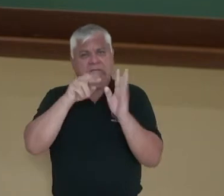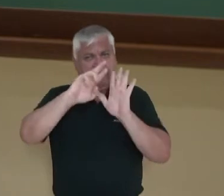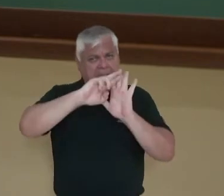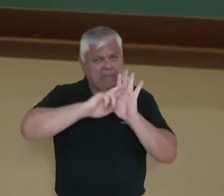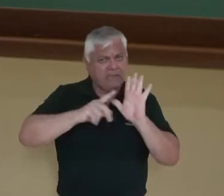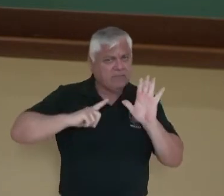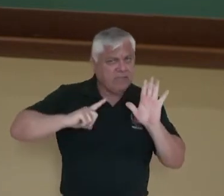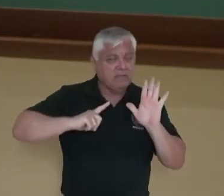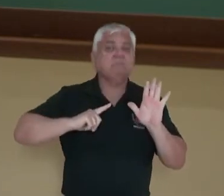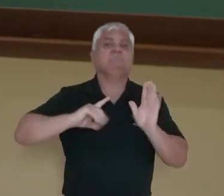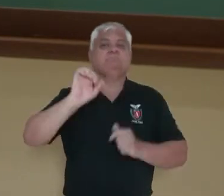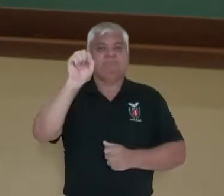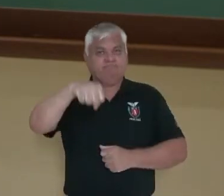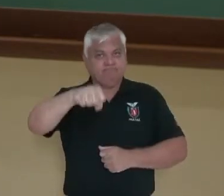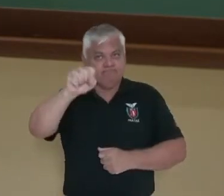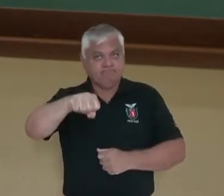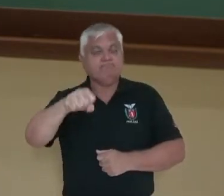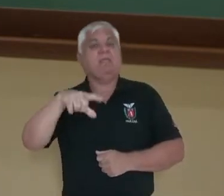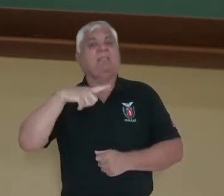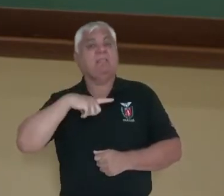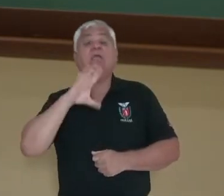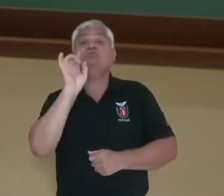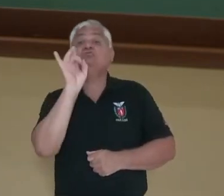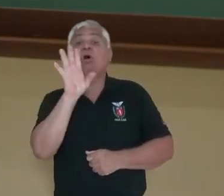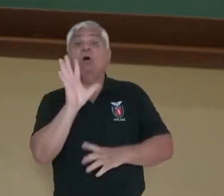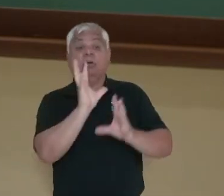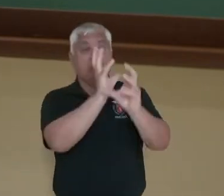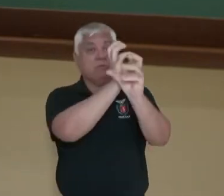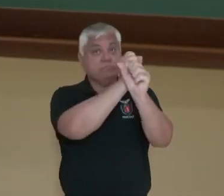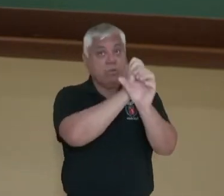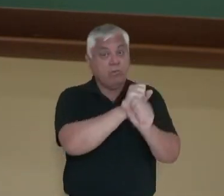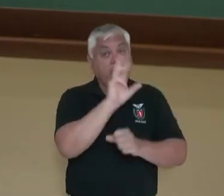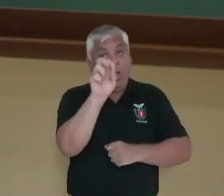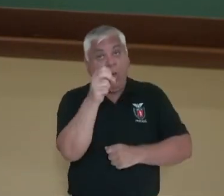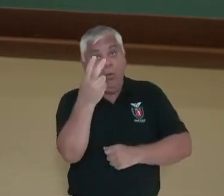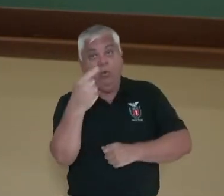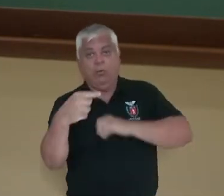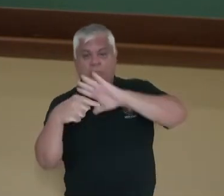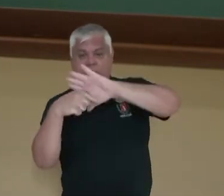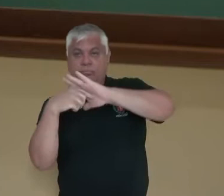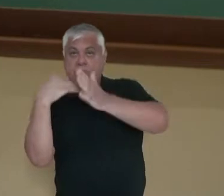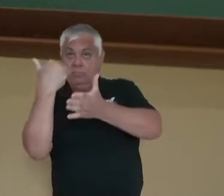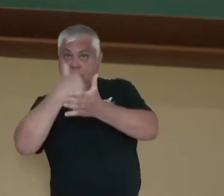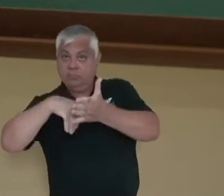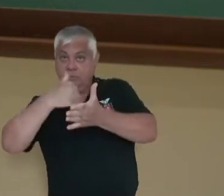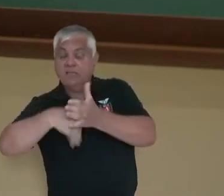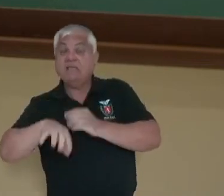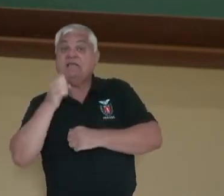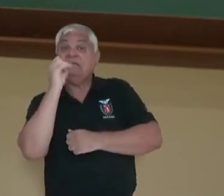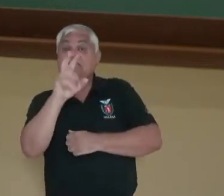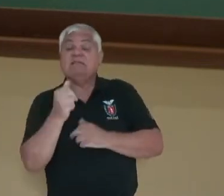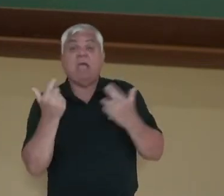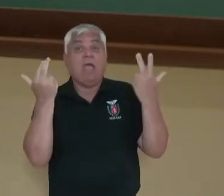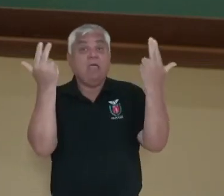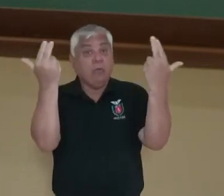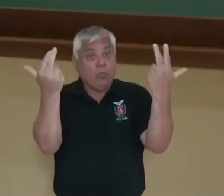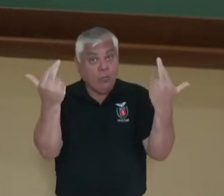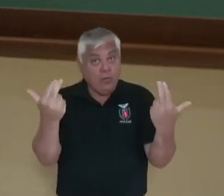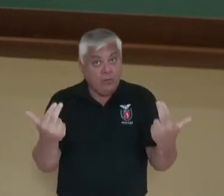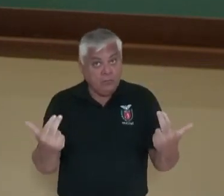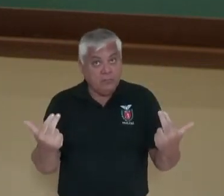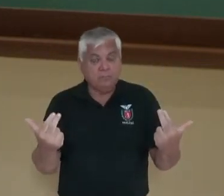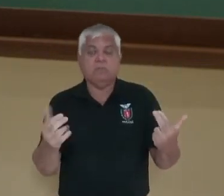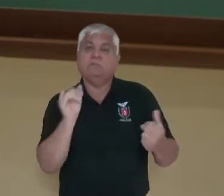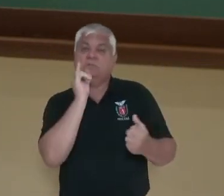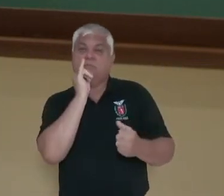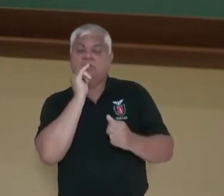Sim, pessoal, existe. Eu só posso somar ou subtrair duas matrizes se elas têm a mesma ordem. Então, se eu